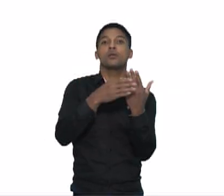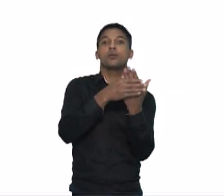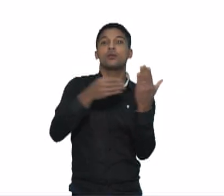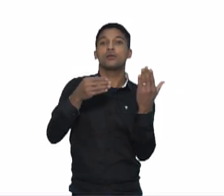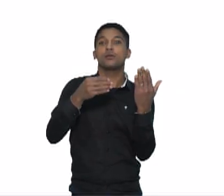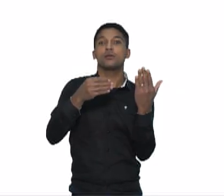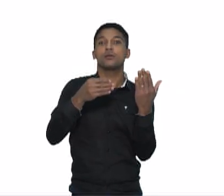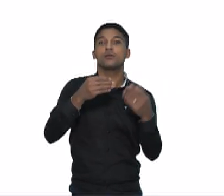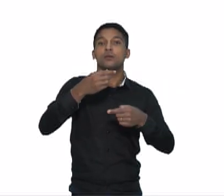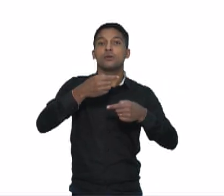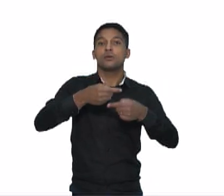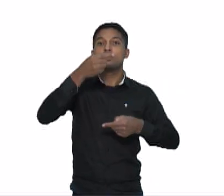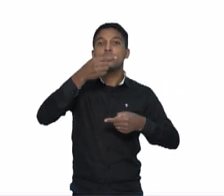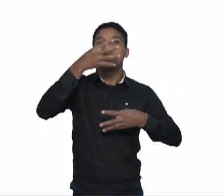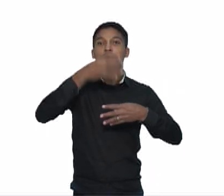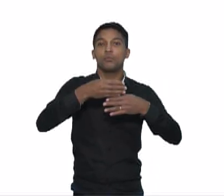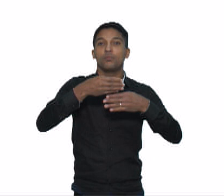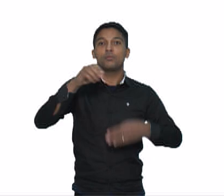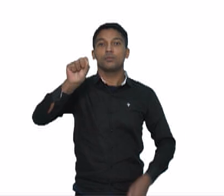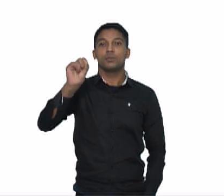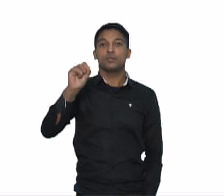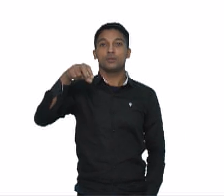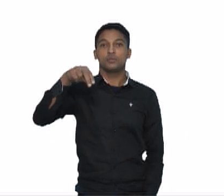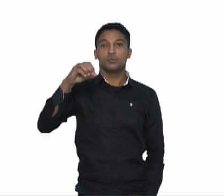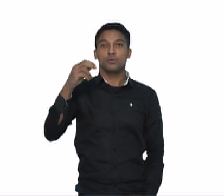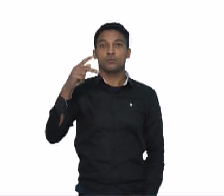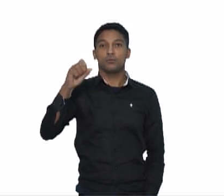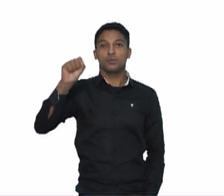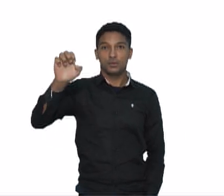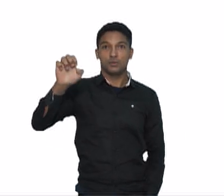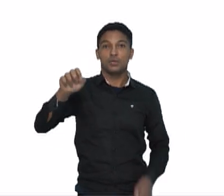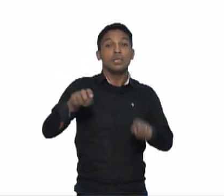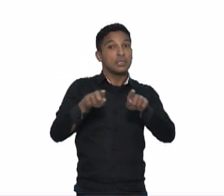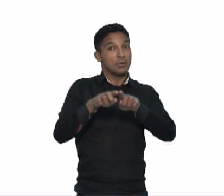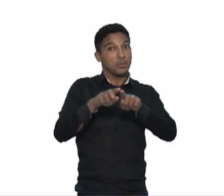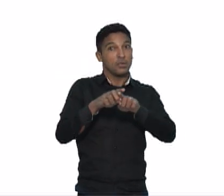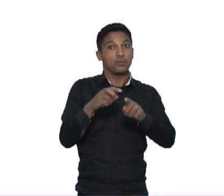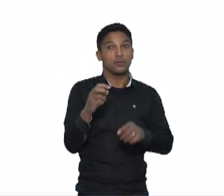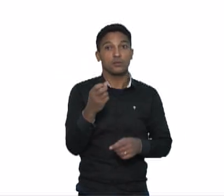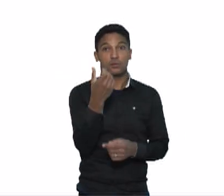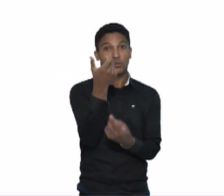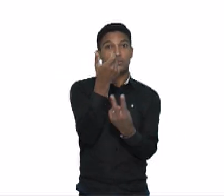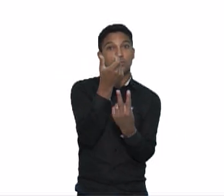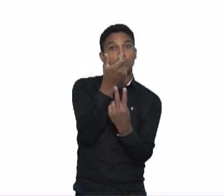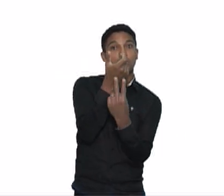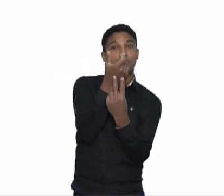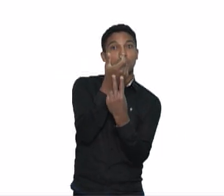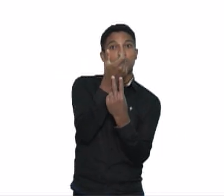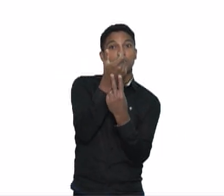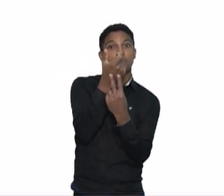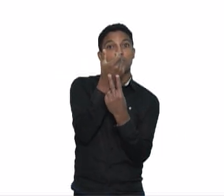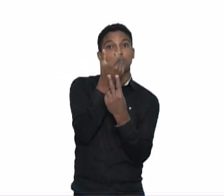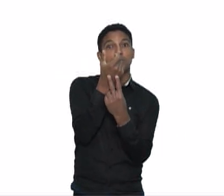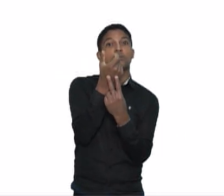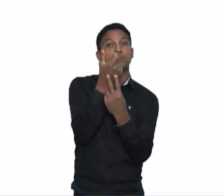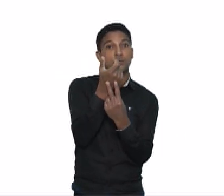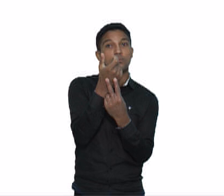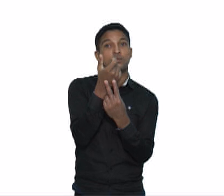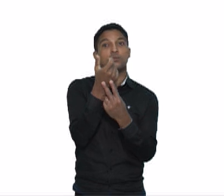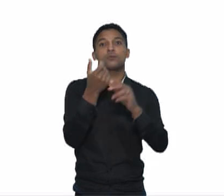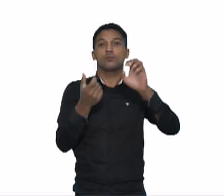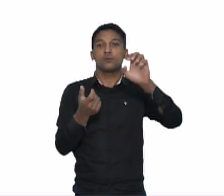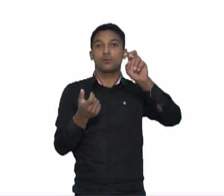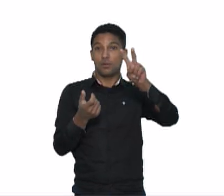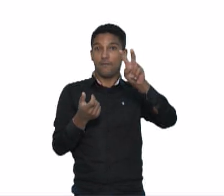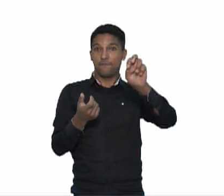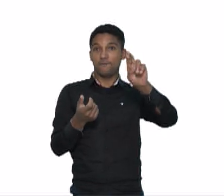Mas antes, para começo de conversa, gostaria que você olhasse essa imagem. Nessa imagem, nós temos, em primeiro